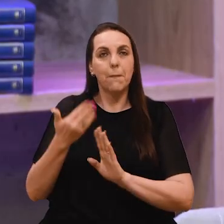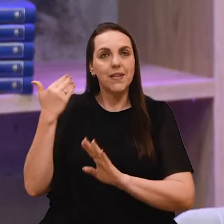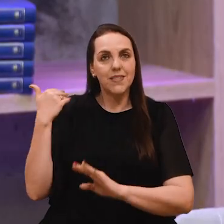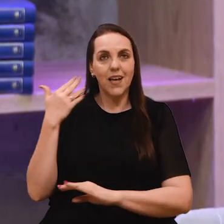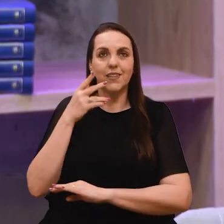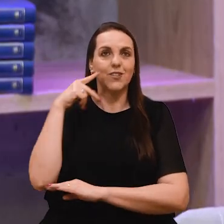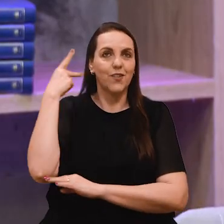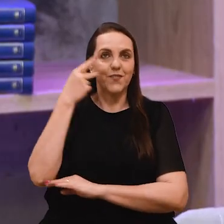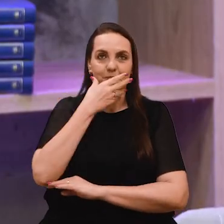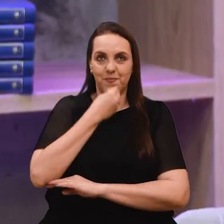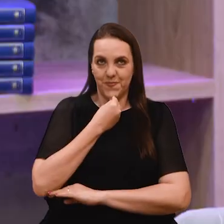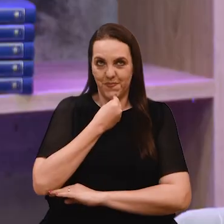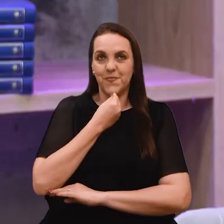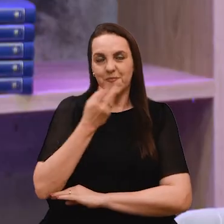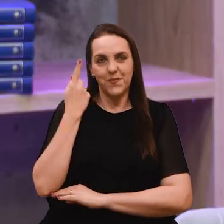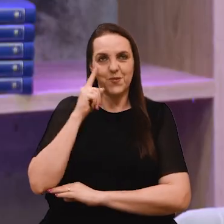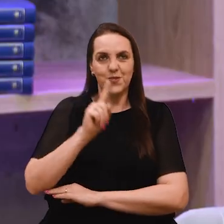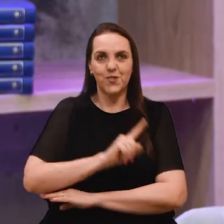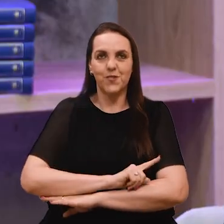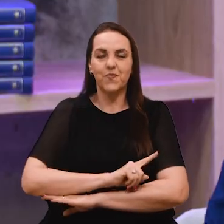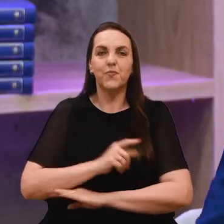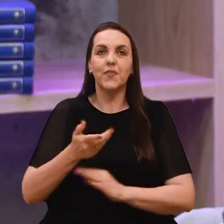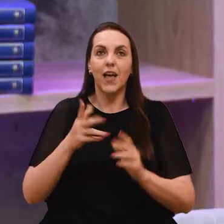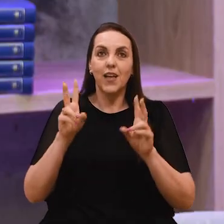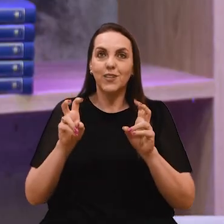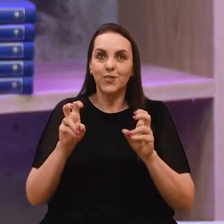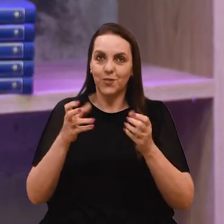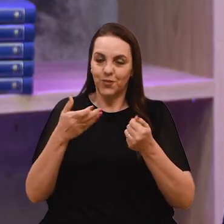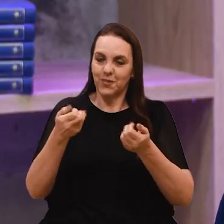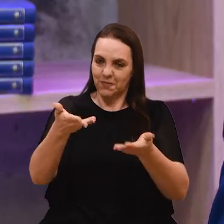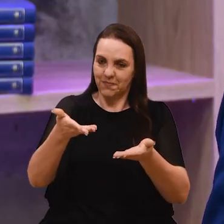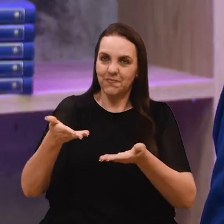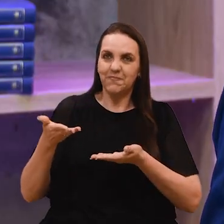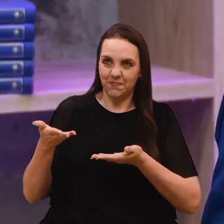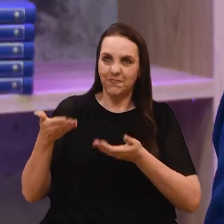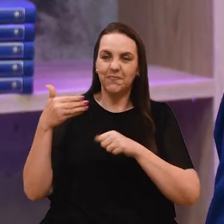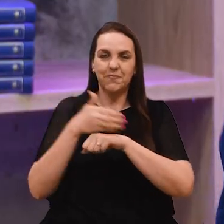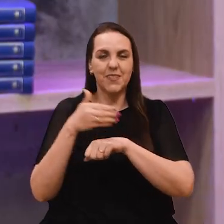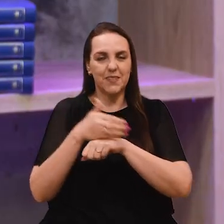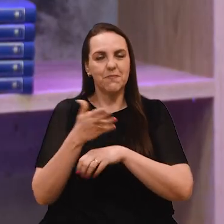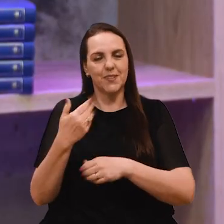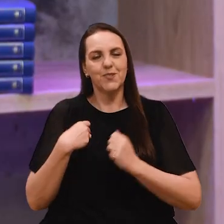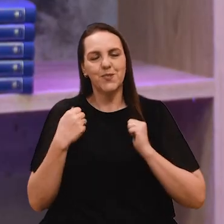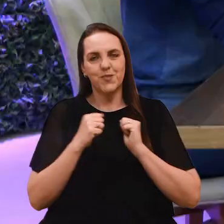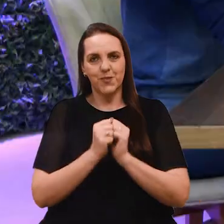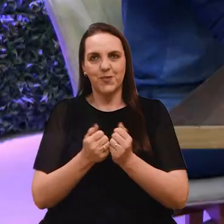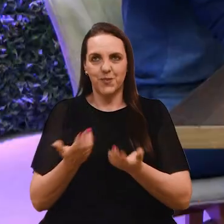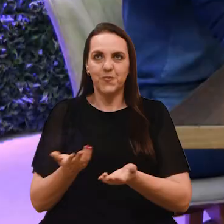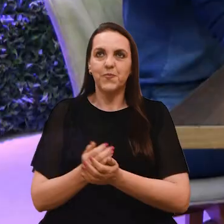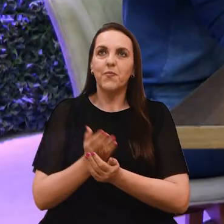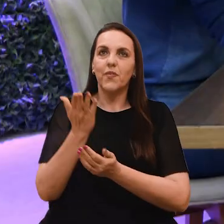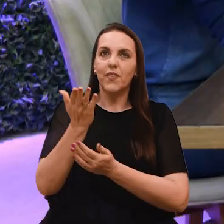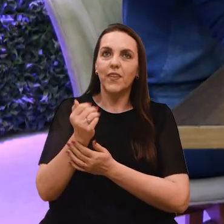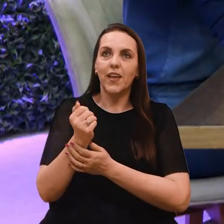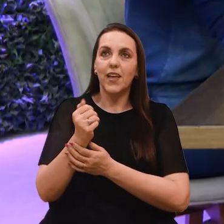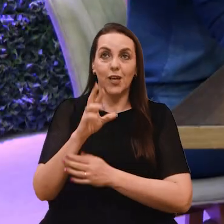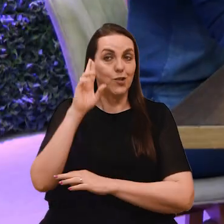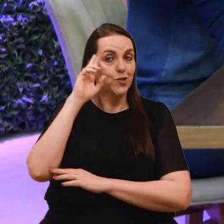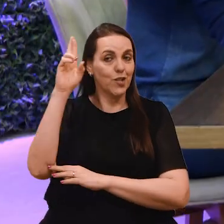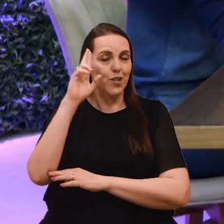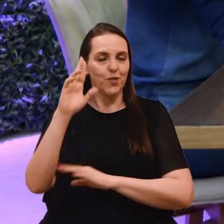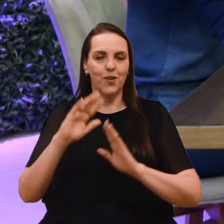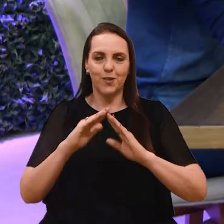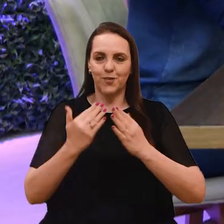por um dia. E para conversar sobre esse assunto, eu recebo participantes aqui comigo. A diretora da Escola do Legislativo